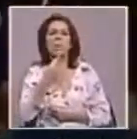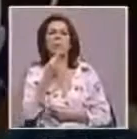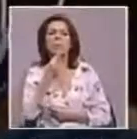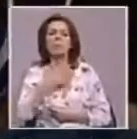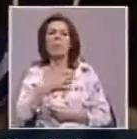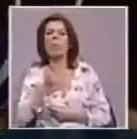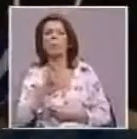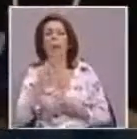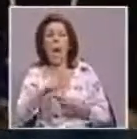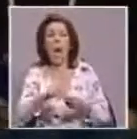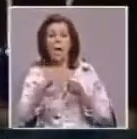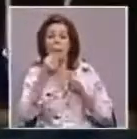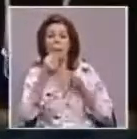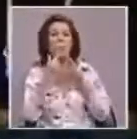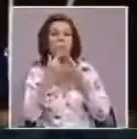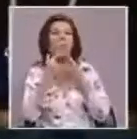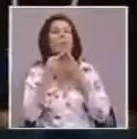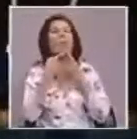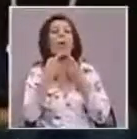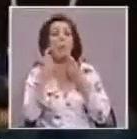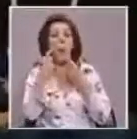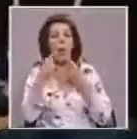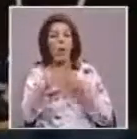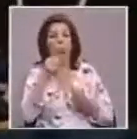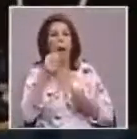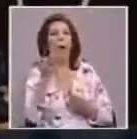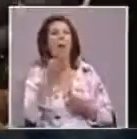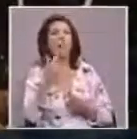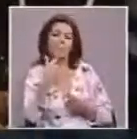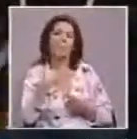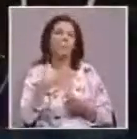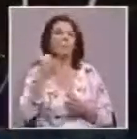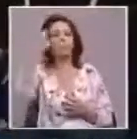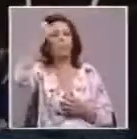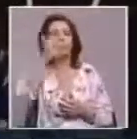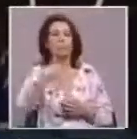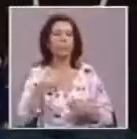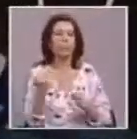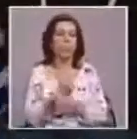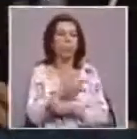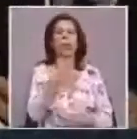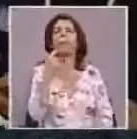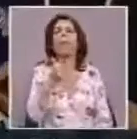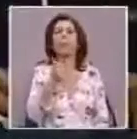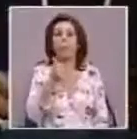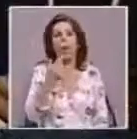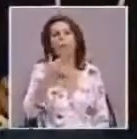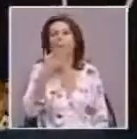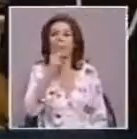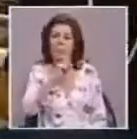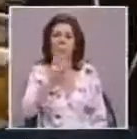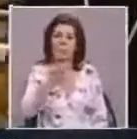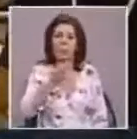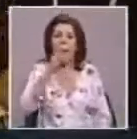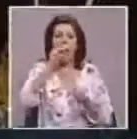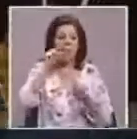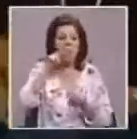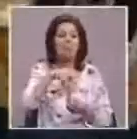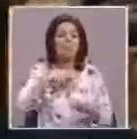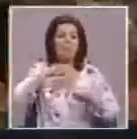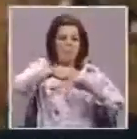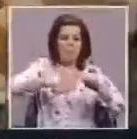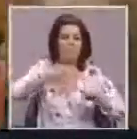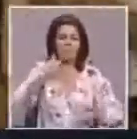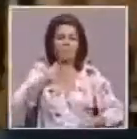não gostar. Agora, que me fiz a degustação, já é importante comprar. Muito importante. Muito obrigada também pela vossa ajuda